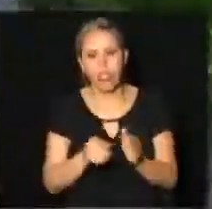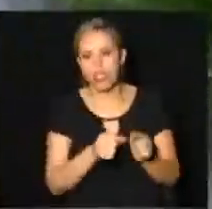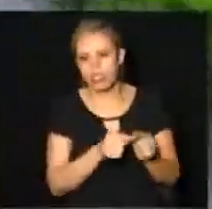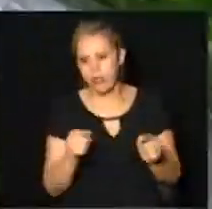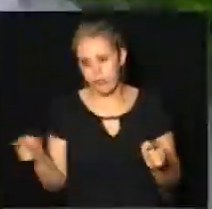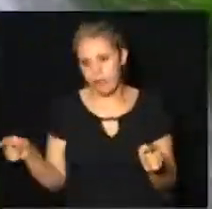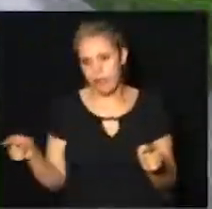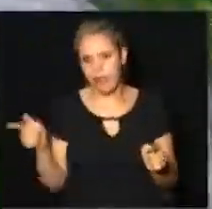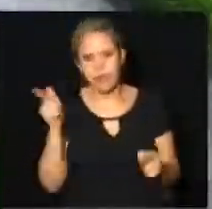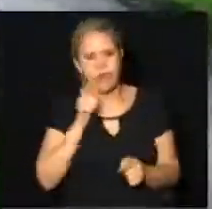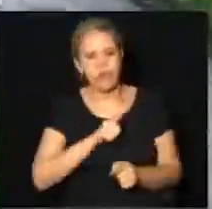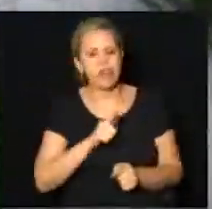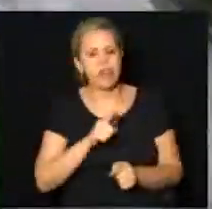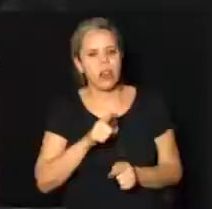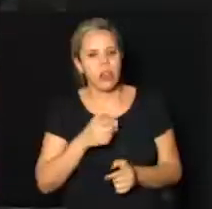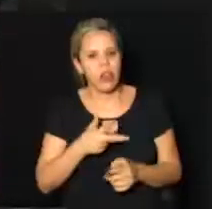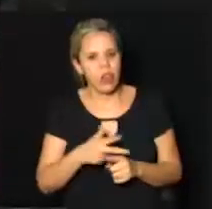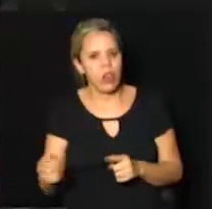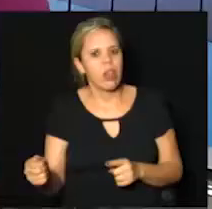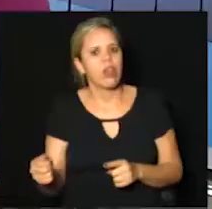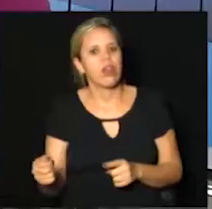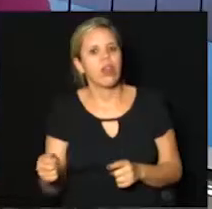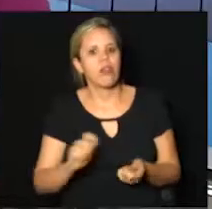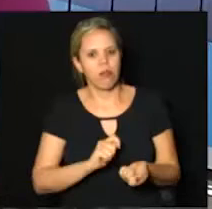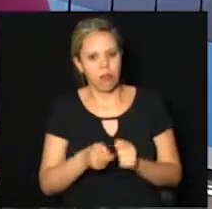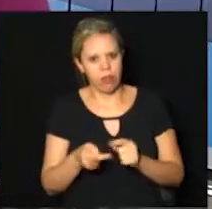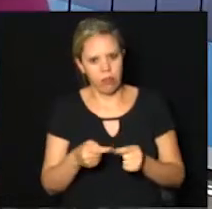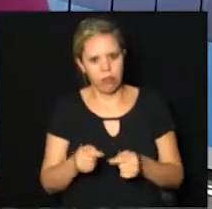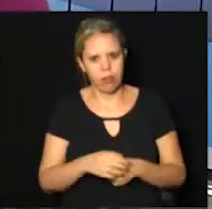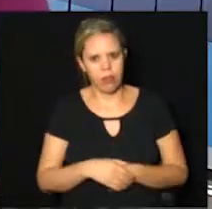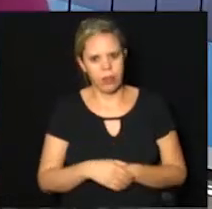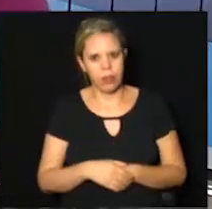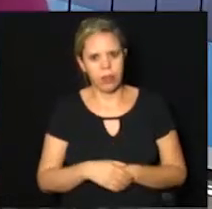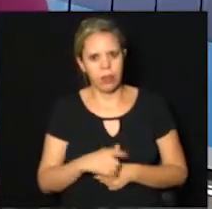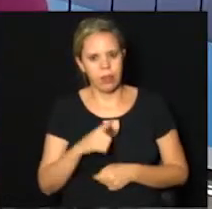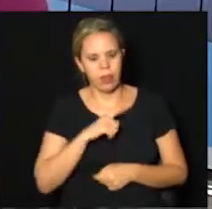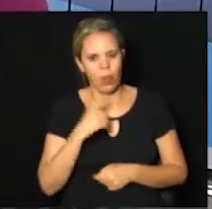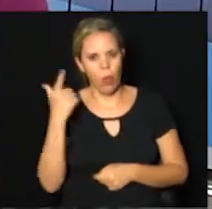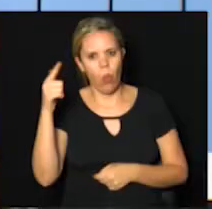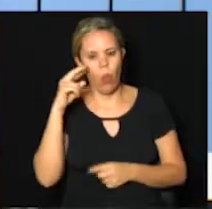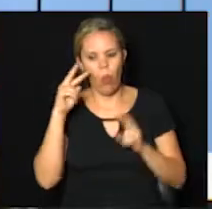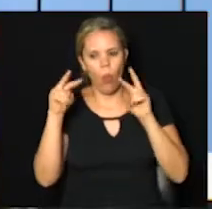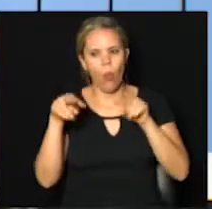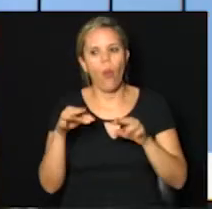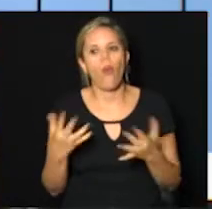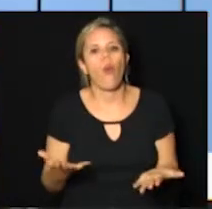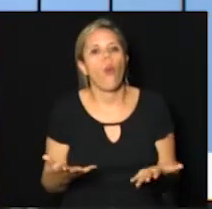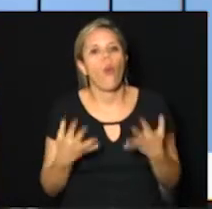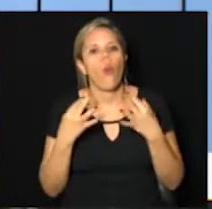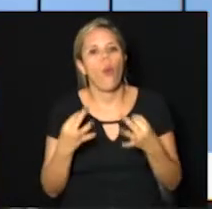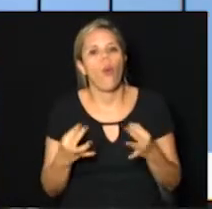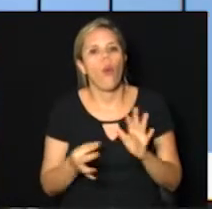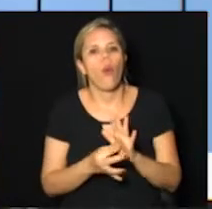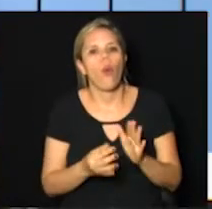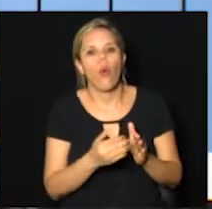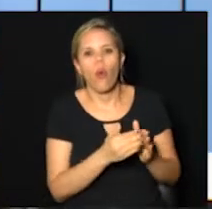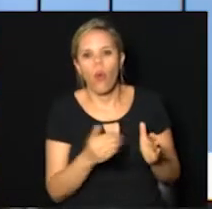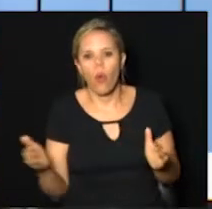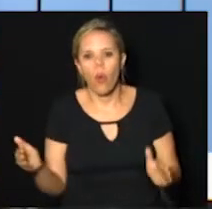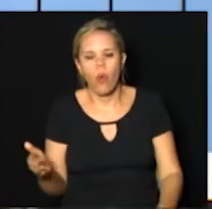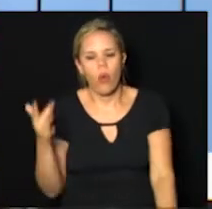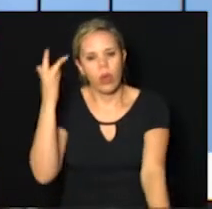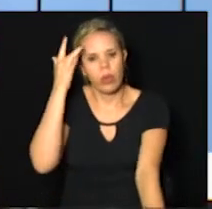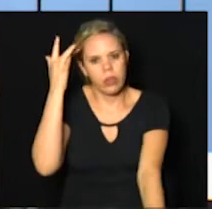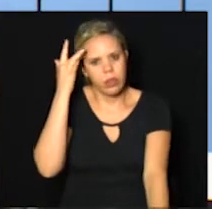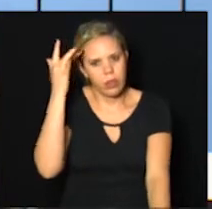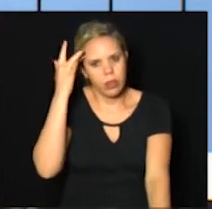conseguir passar por isso de maneira mais adequada. Então, a gente tem que dar um outro olhar também, né, doutora? A gente chegou nessa fase mais madura da vida,